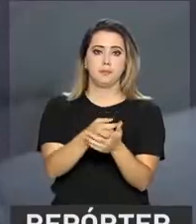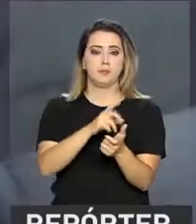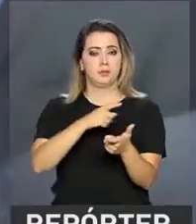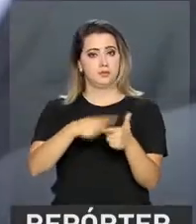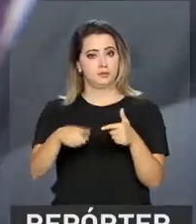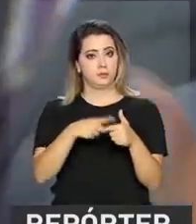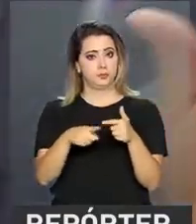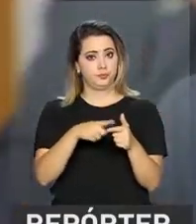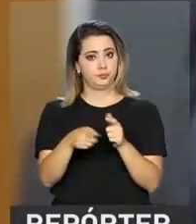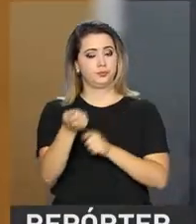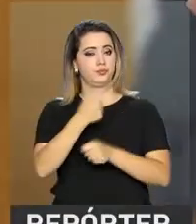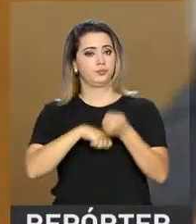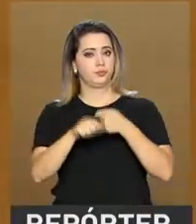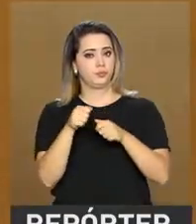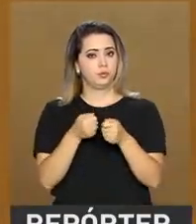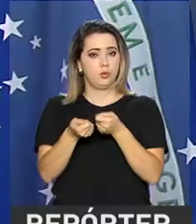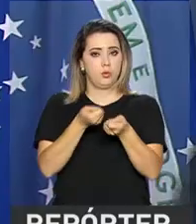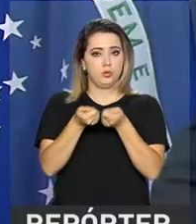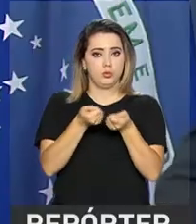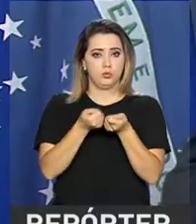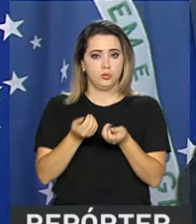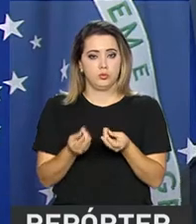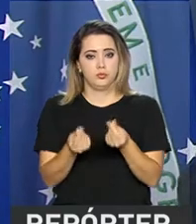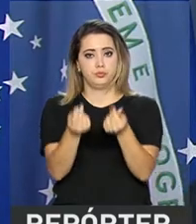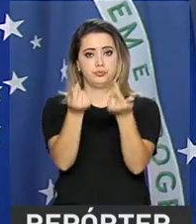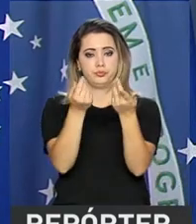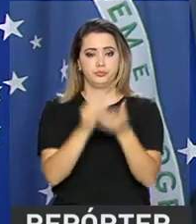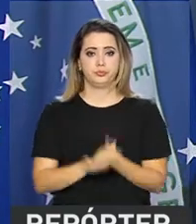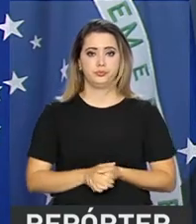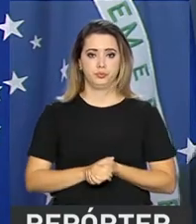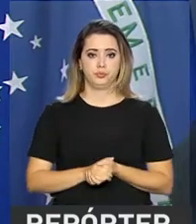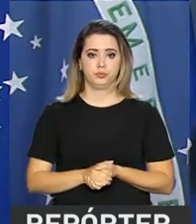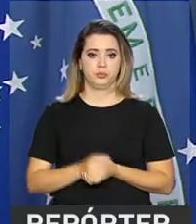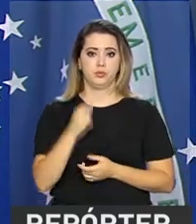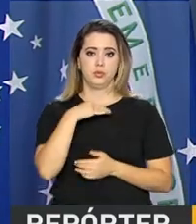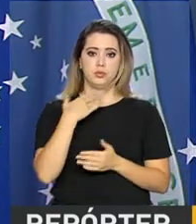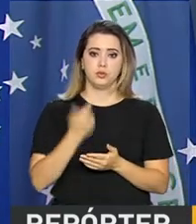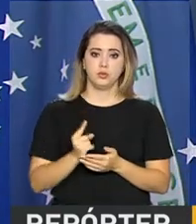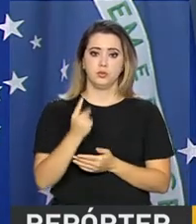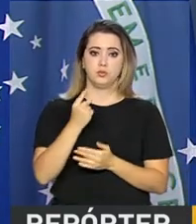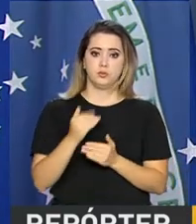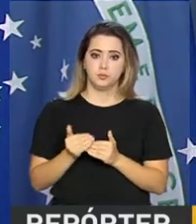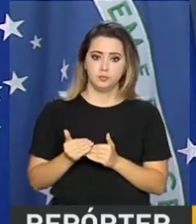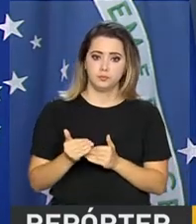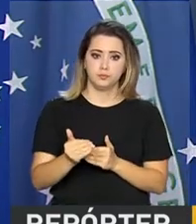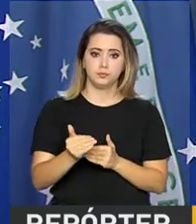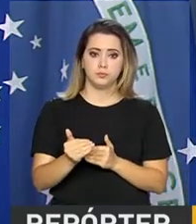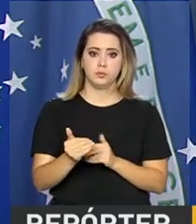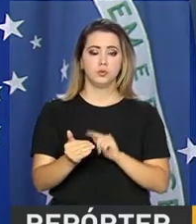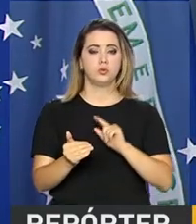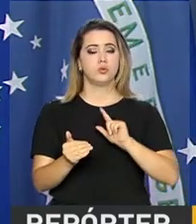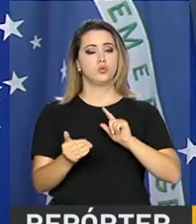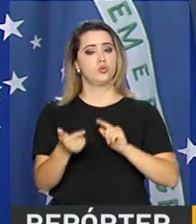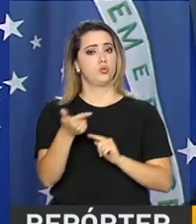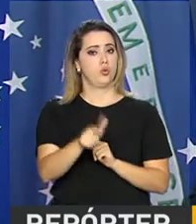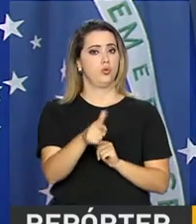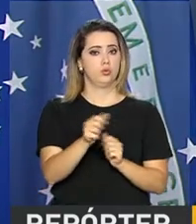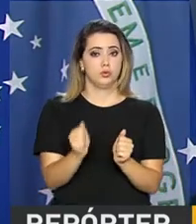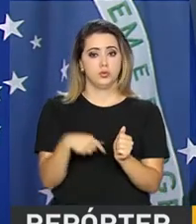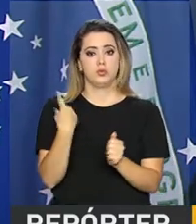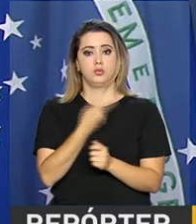financeira e equilibrar as contas esse é o primeiro passo de outros passos que nós vamos ter que tomar em conjunto